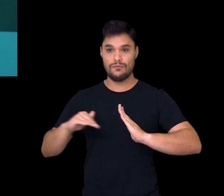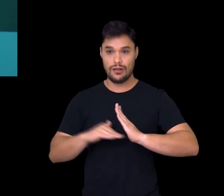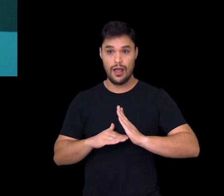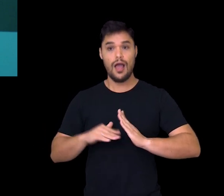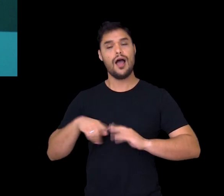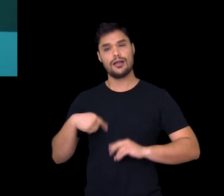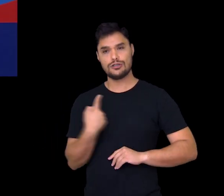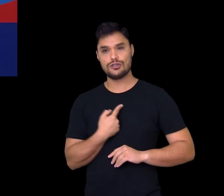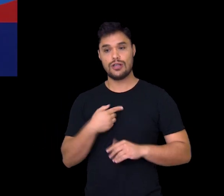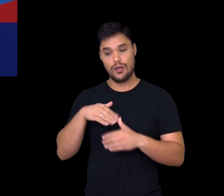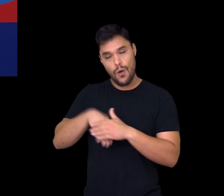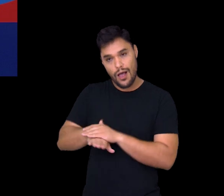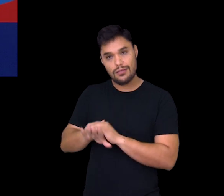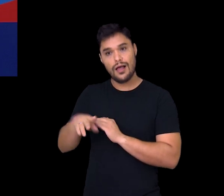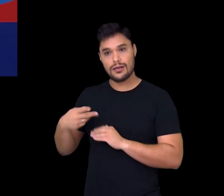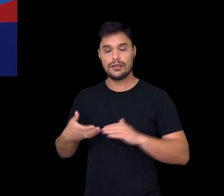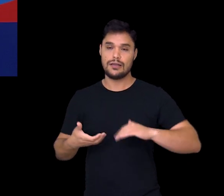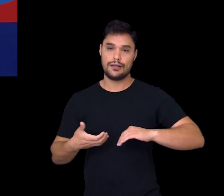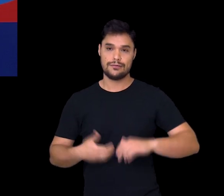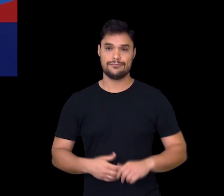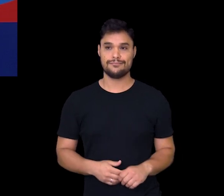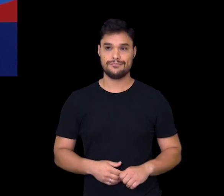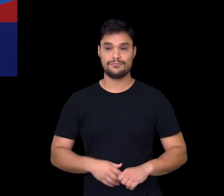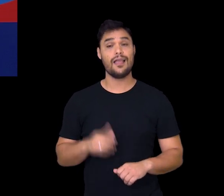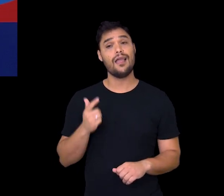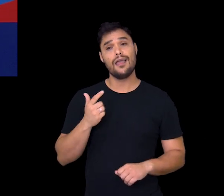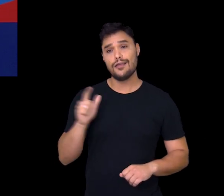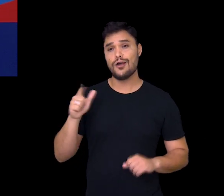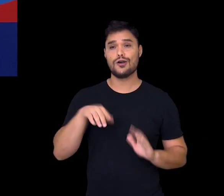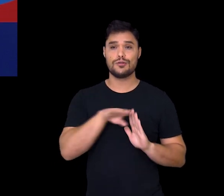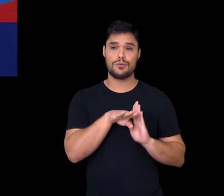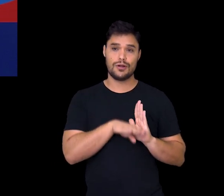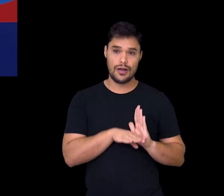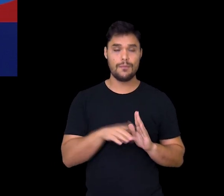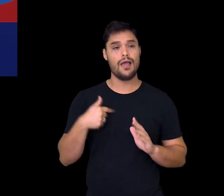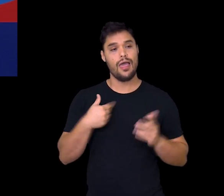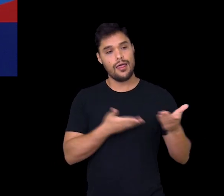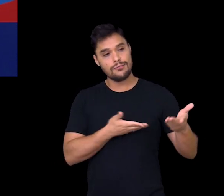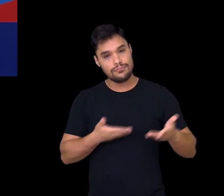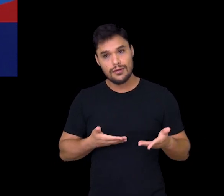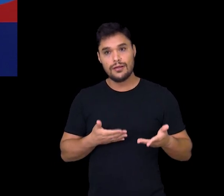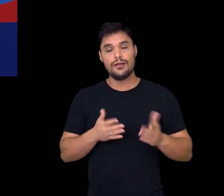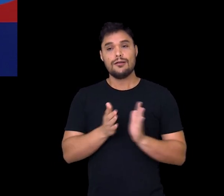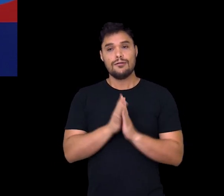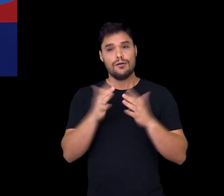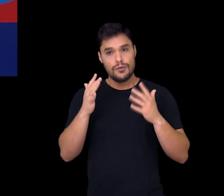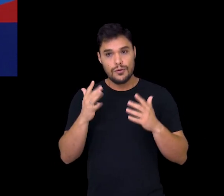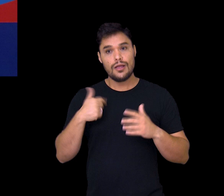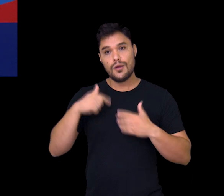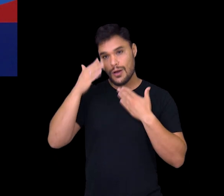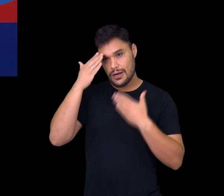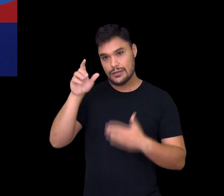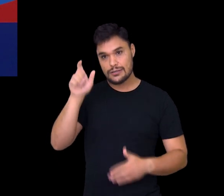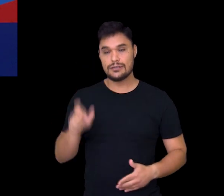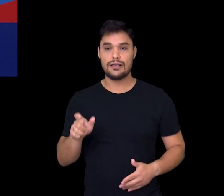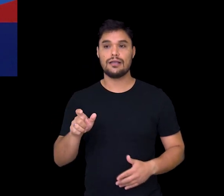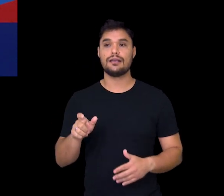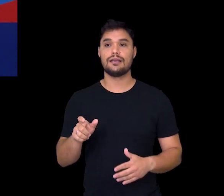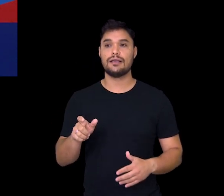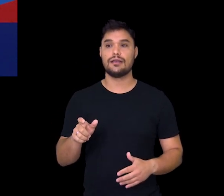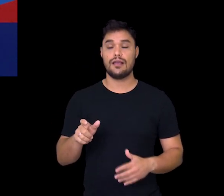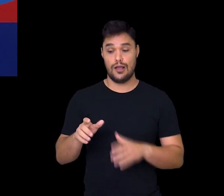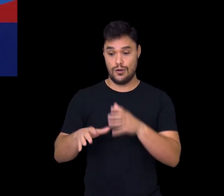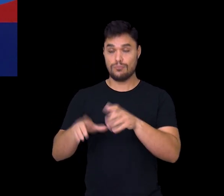Câmara. Eu, num outro programa dessa série, eu recebi elogios e eu agradeci em nome do Departamento Técnico, que uma